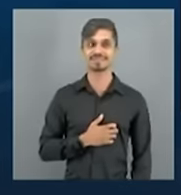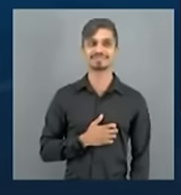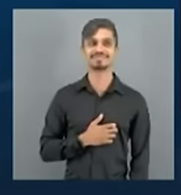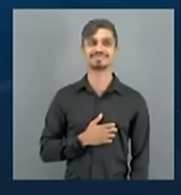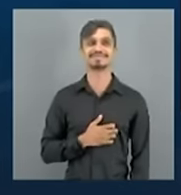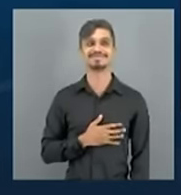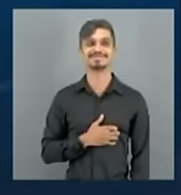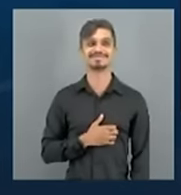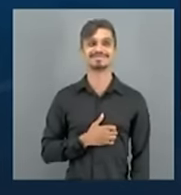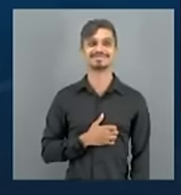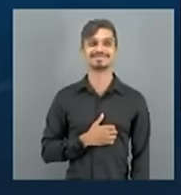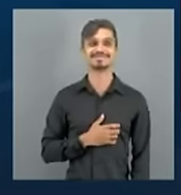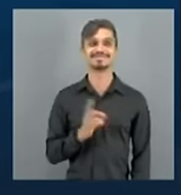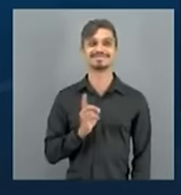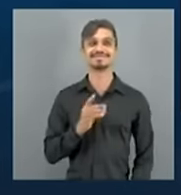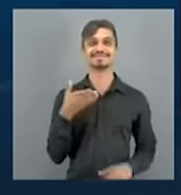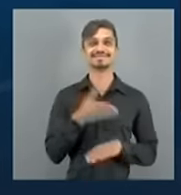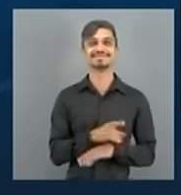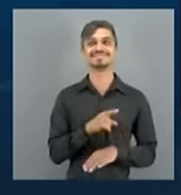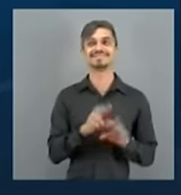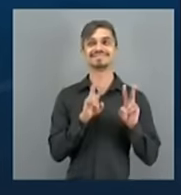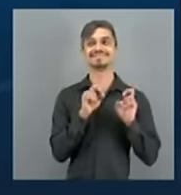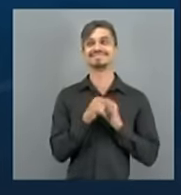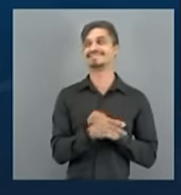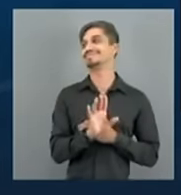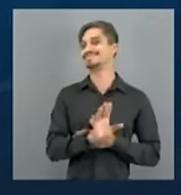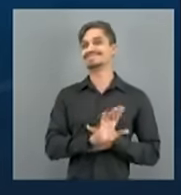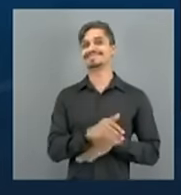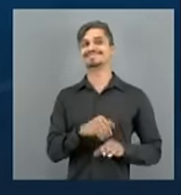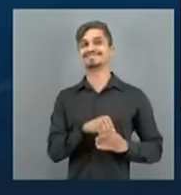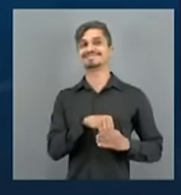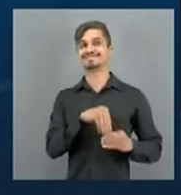tipo, eu não vou nem entrar nesse mérito com o Rio, não.